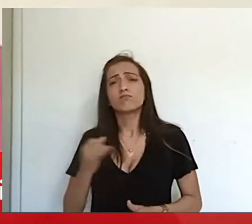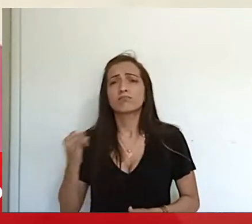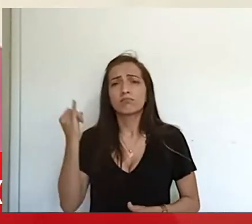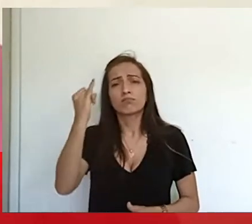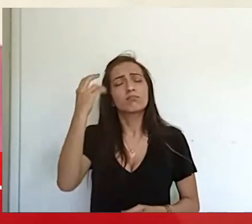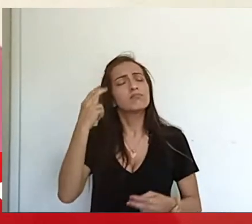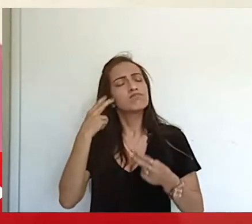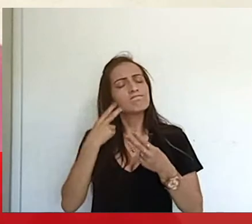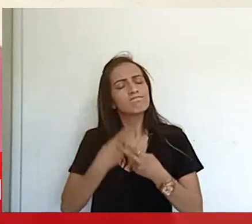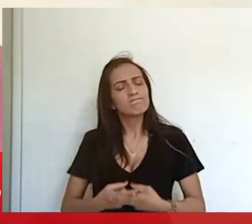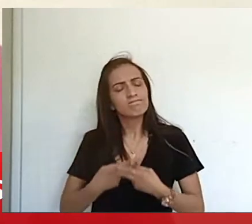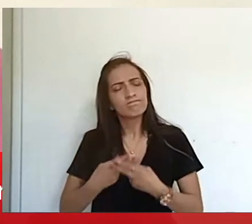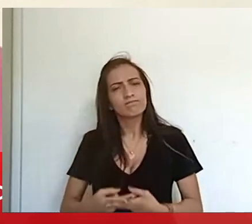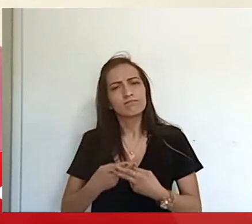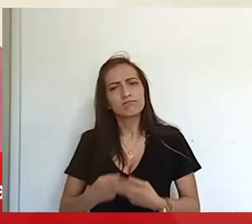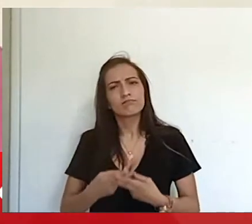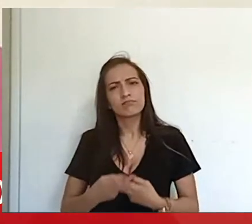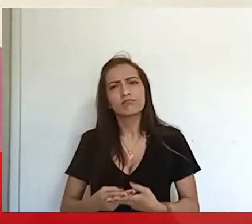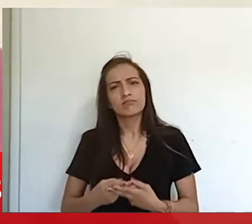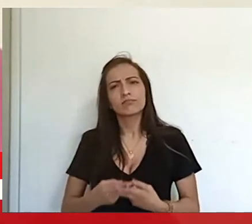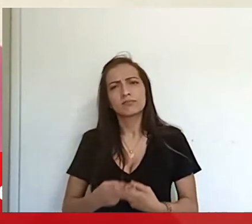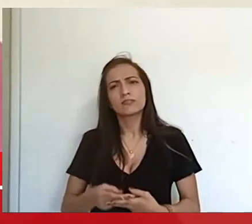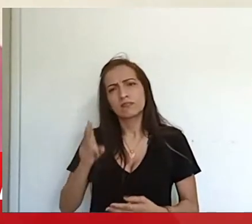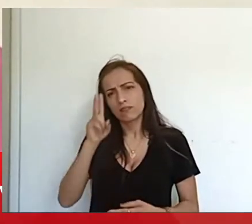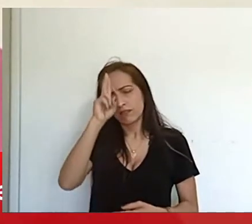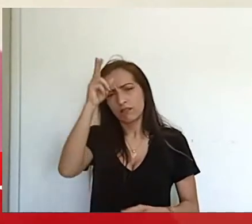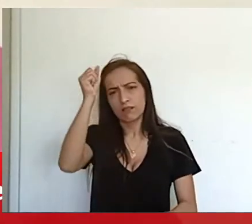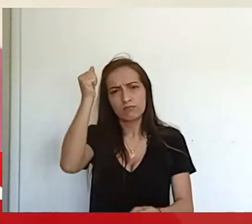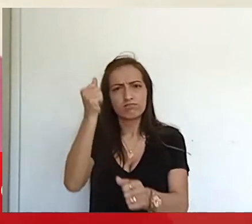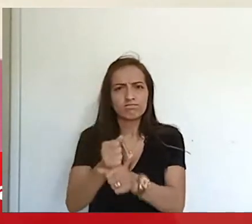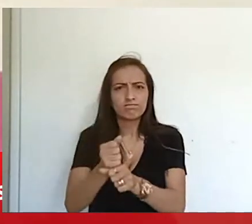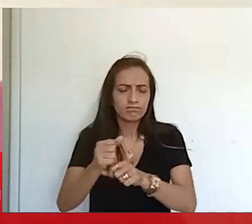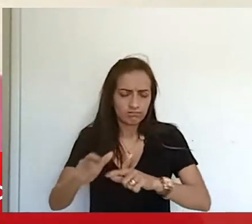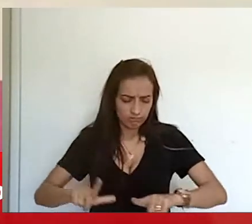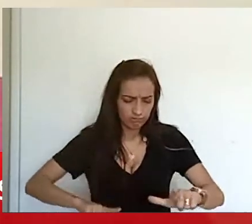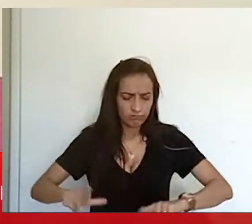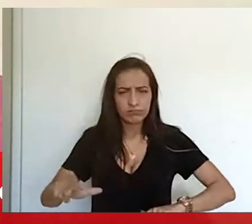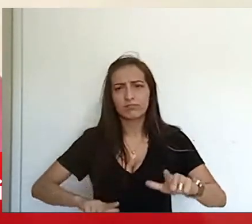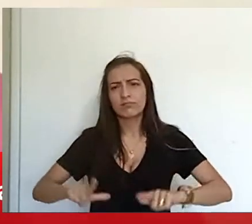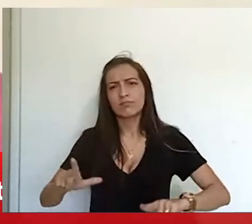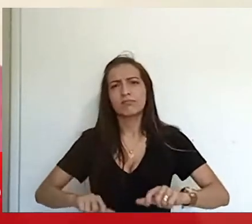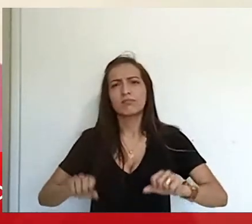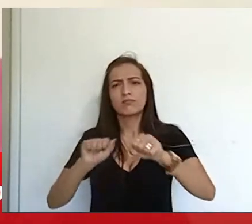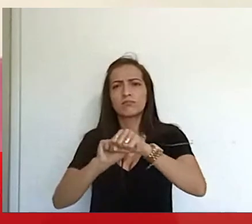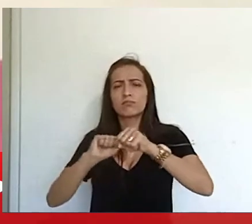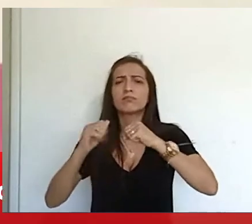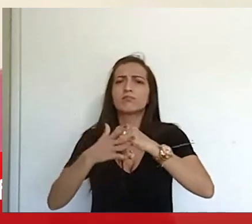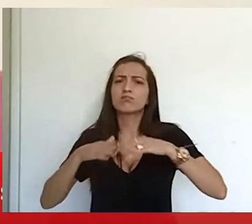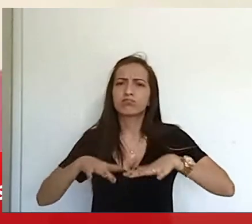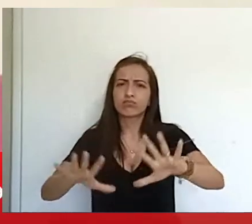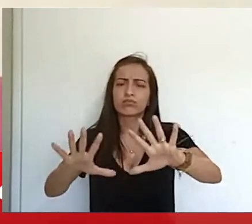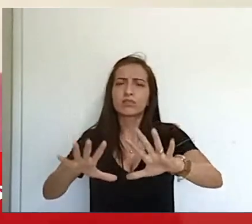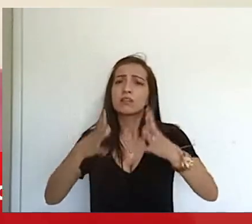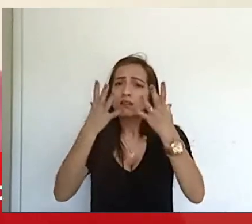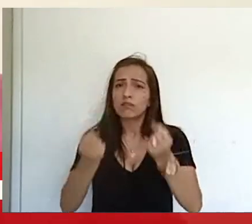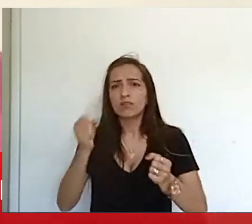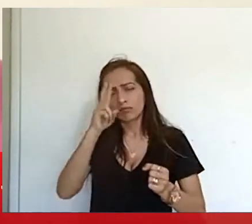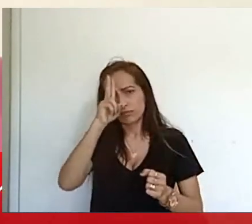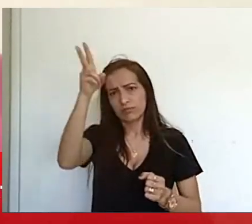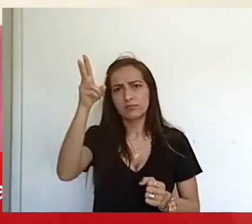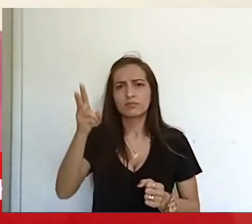e acredite na força da classe trabalhadora, porque nós vamos vencer a pandemia e vamos vencer esses que agora nos atacam